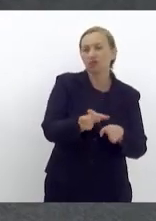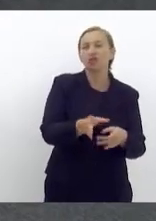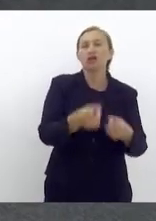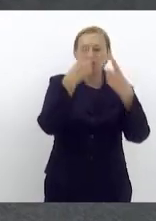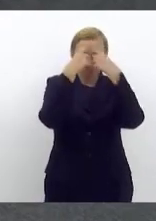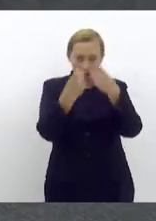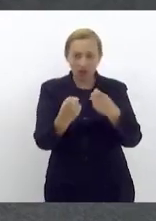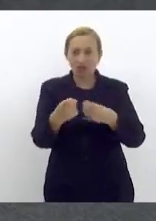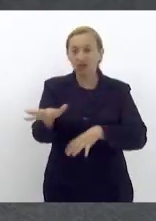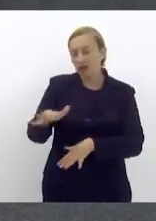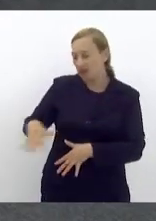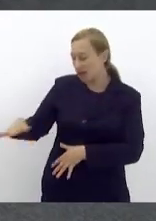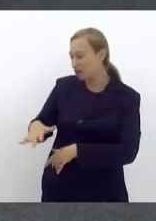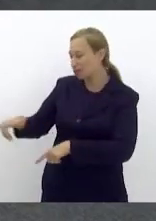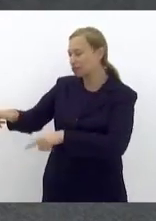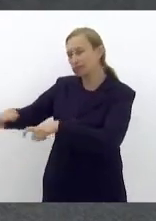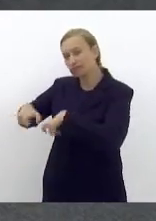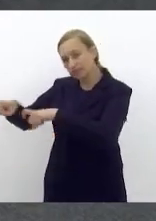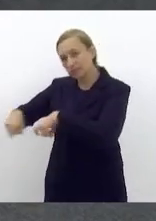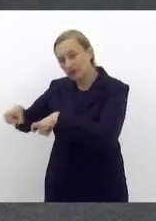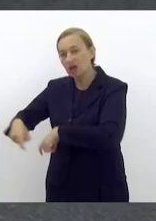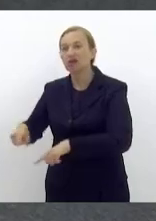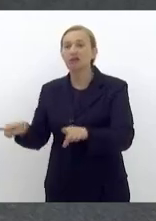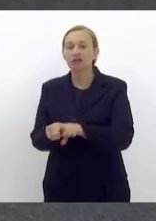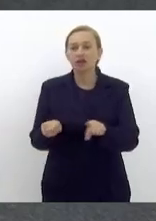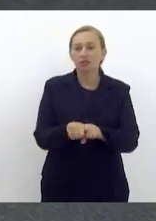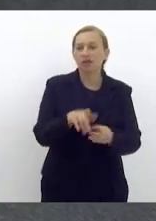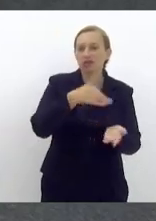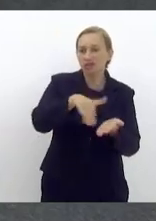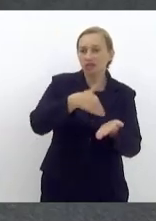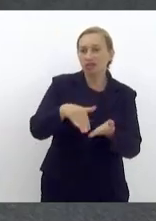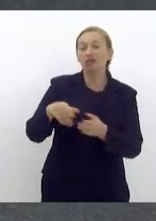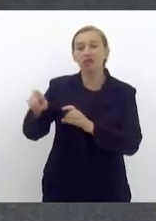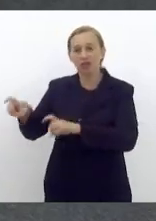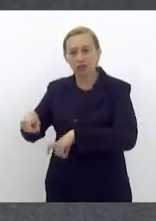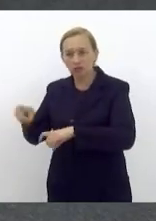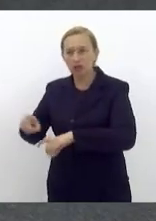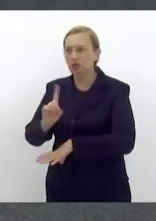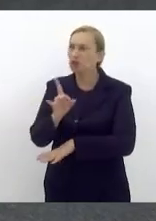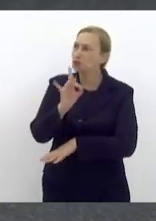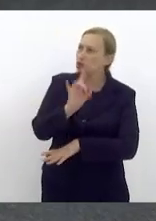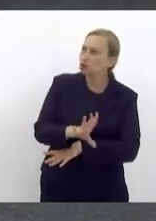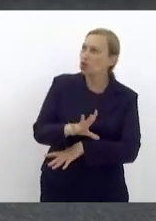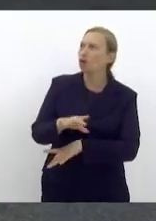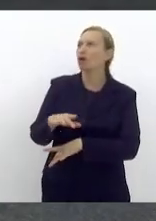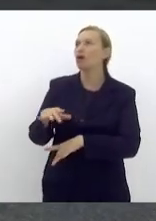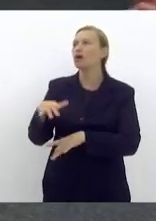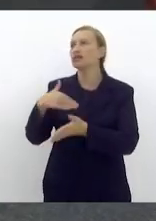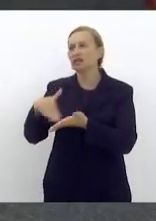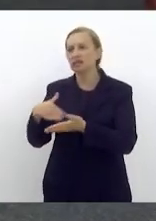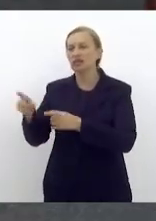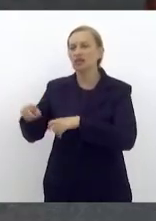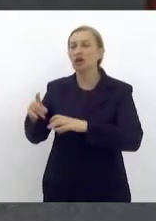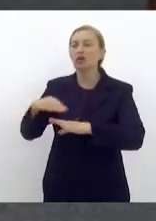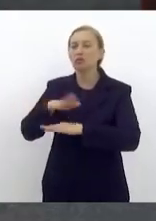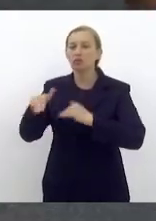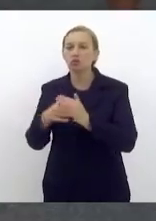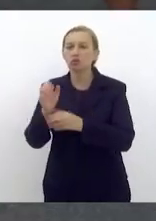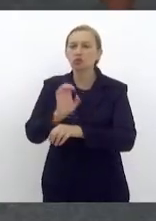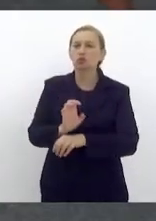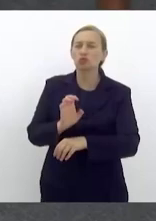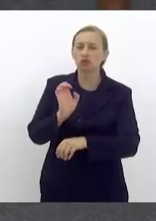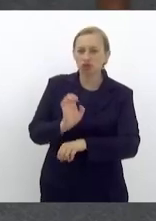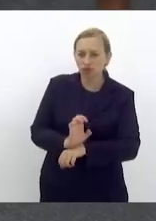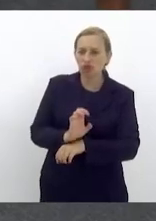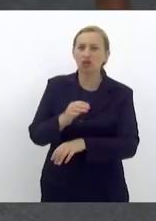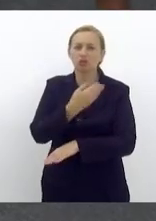em áreas rurais, e acho também fundamental que a Secretaria de Agricultura, mas não somente a Secretaria de Agricultura, como todo o governo do Estado e todo